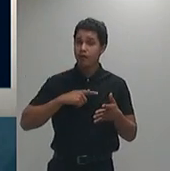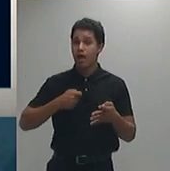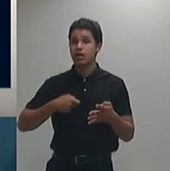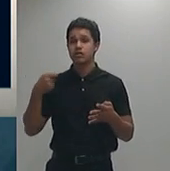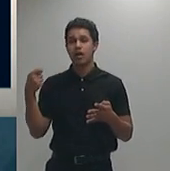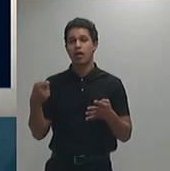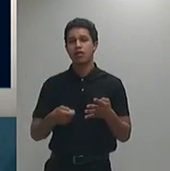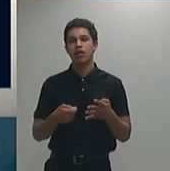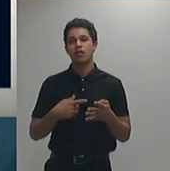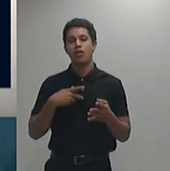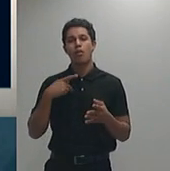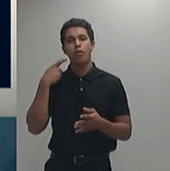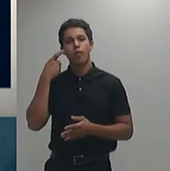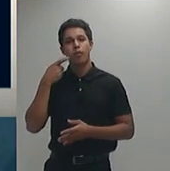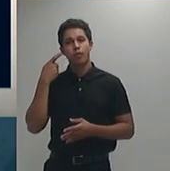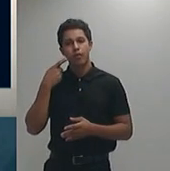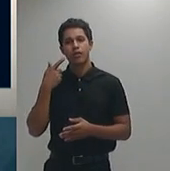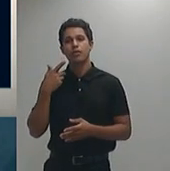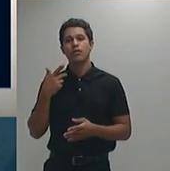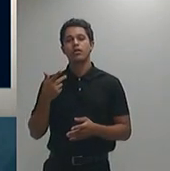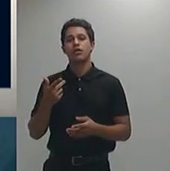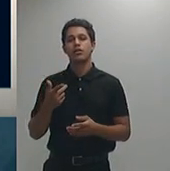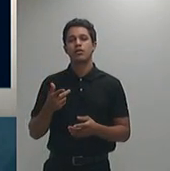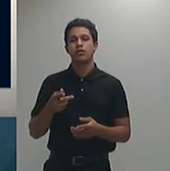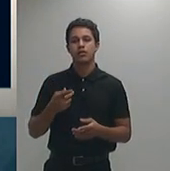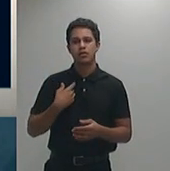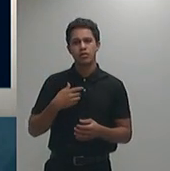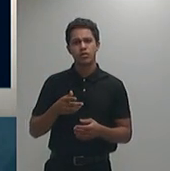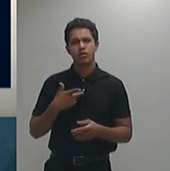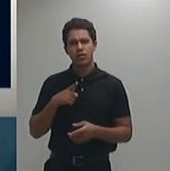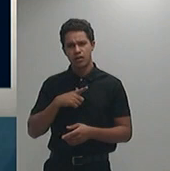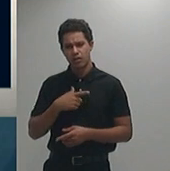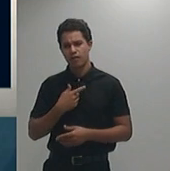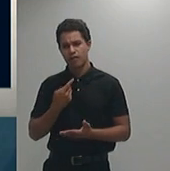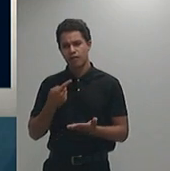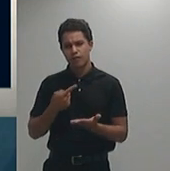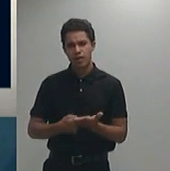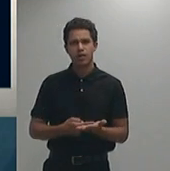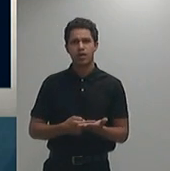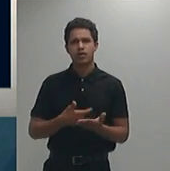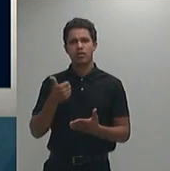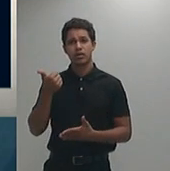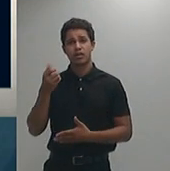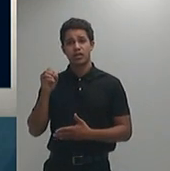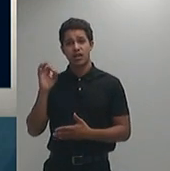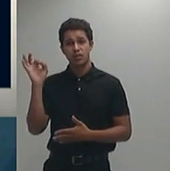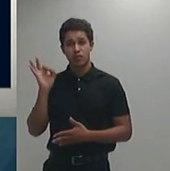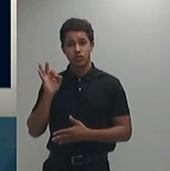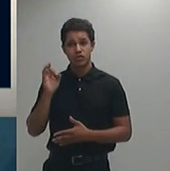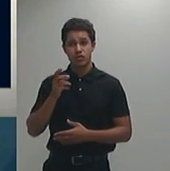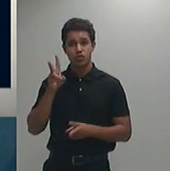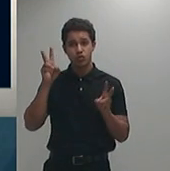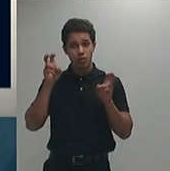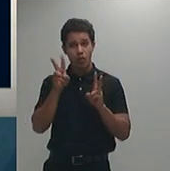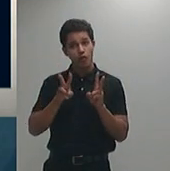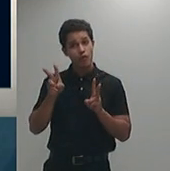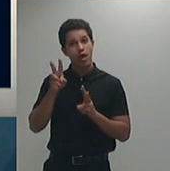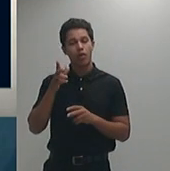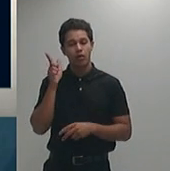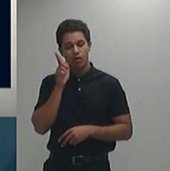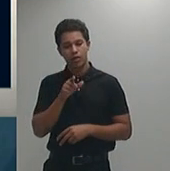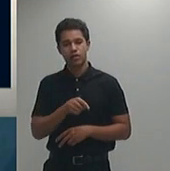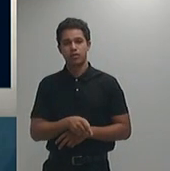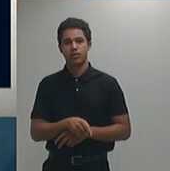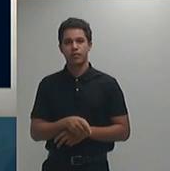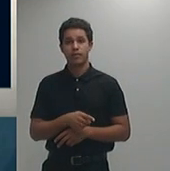advocatícios sucumbenciais que haviam sido fixados em 10 por cento sobre o valor da causa a